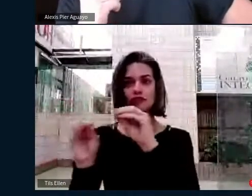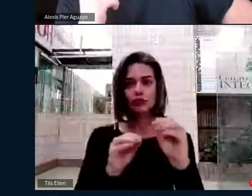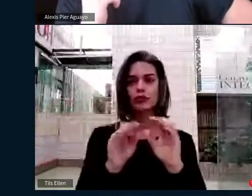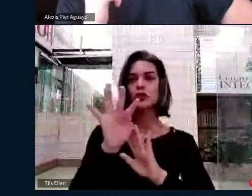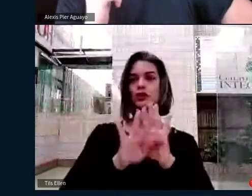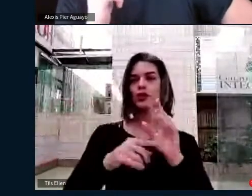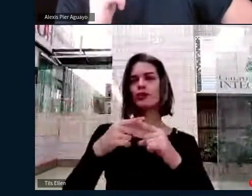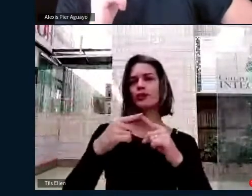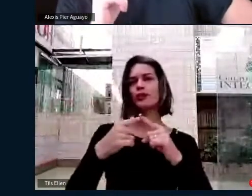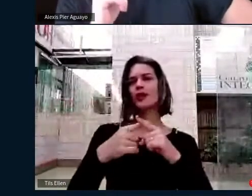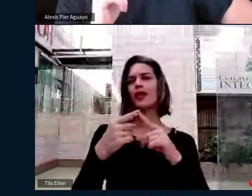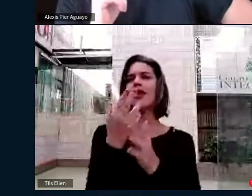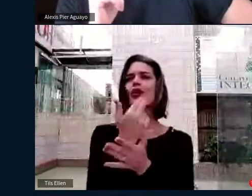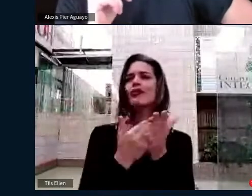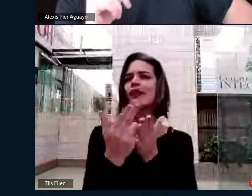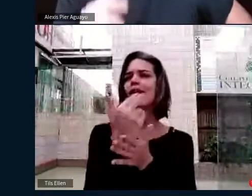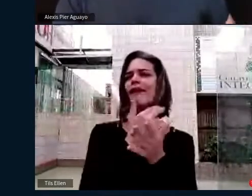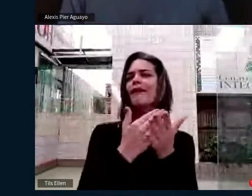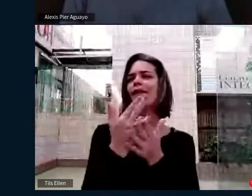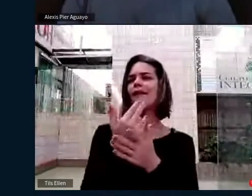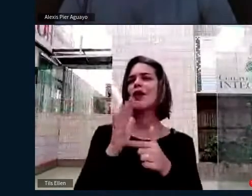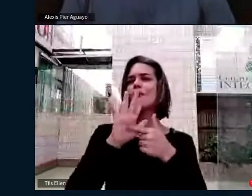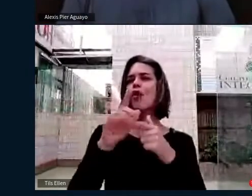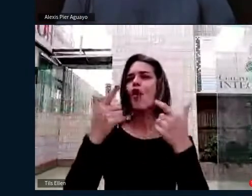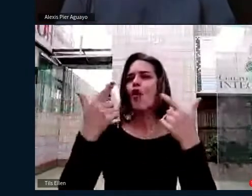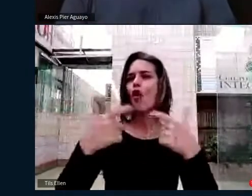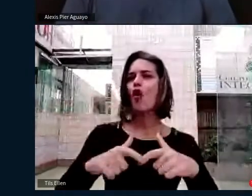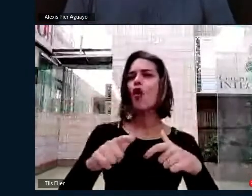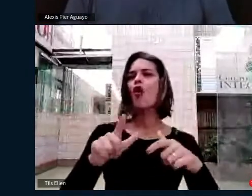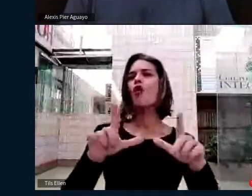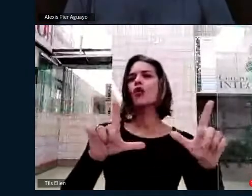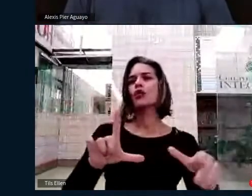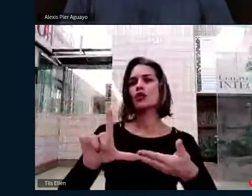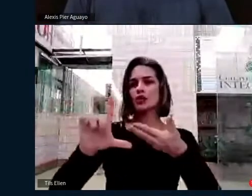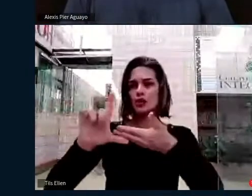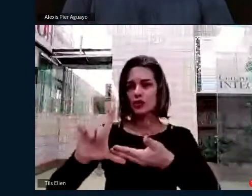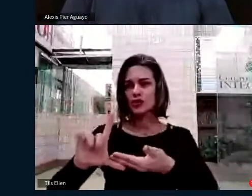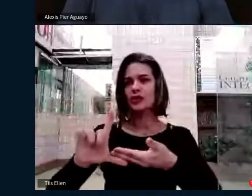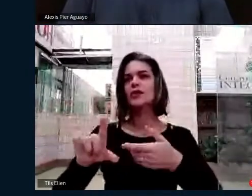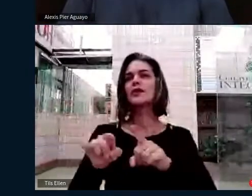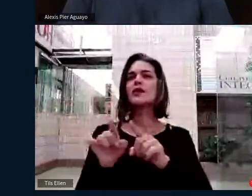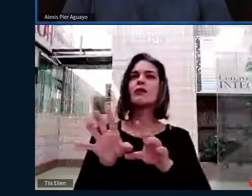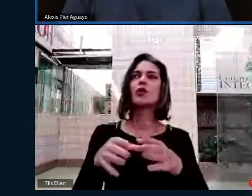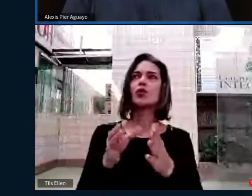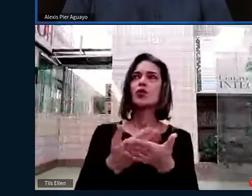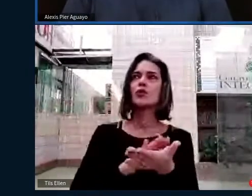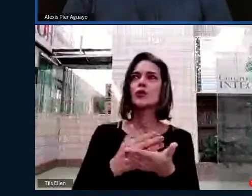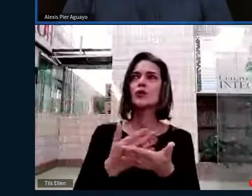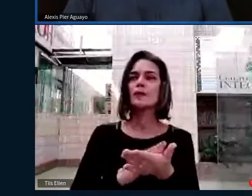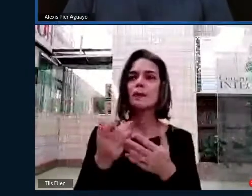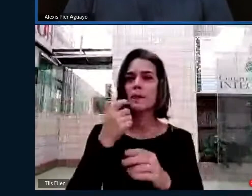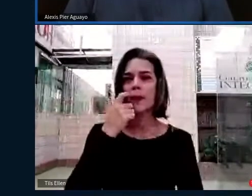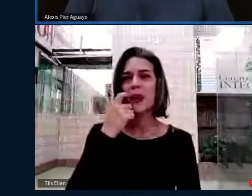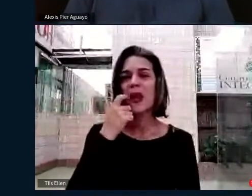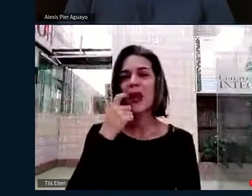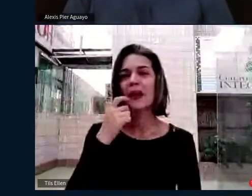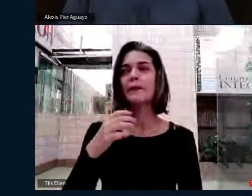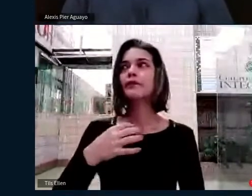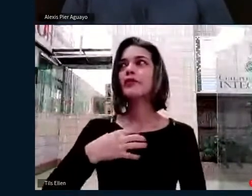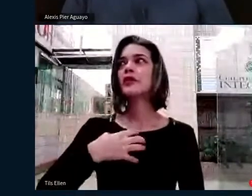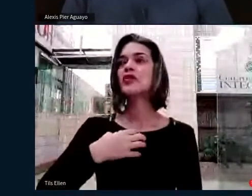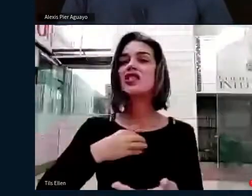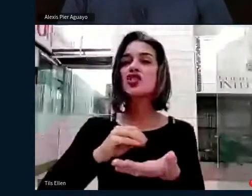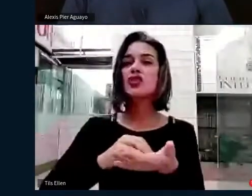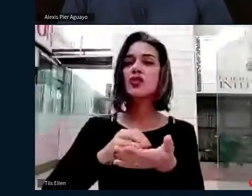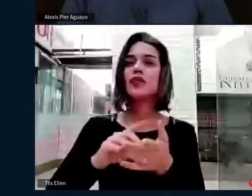setinha mostrando onde está a janela de Libras, onde está a equipe de interpretação. Sente falta